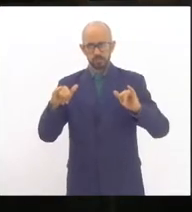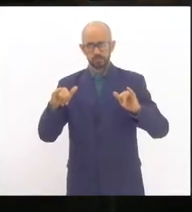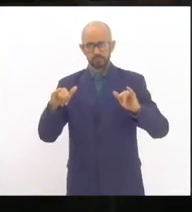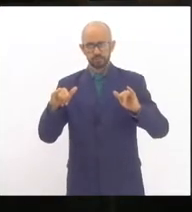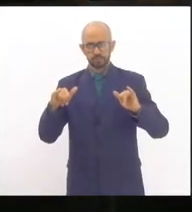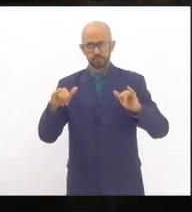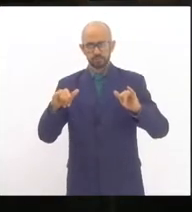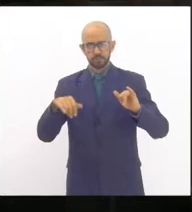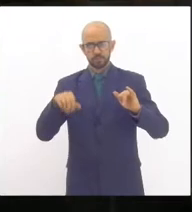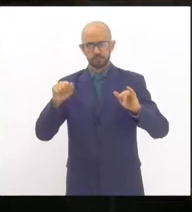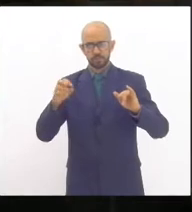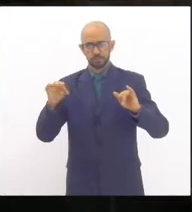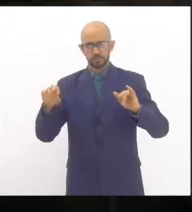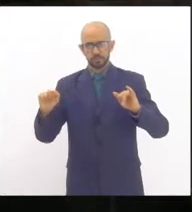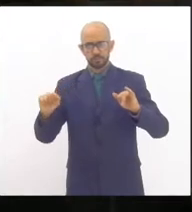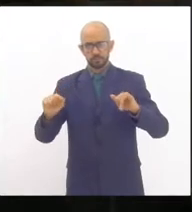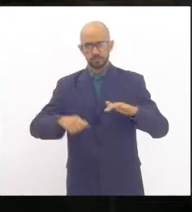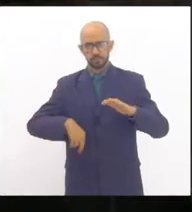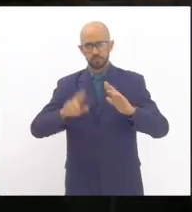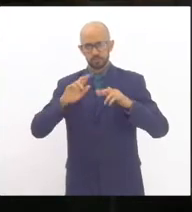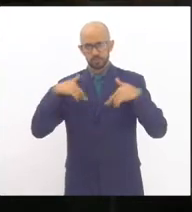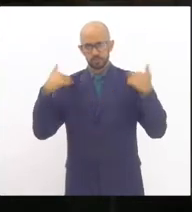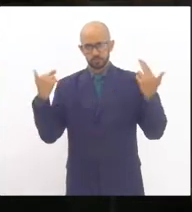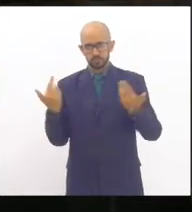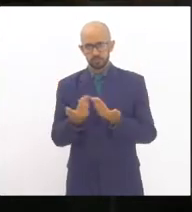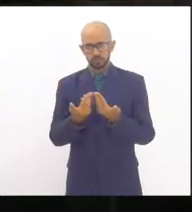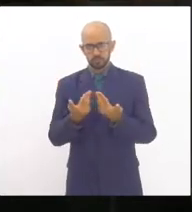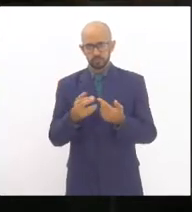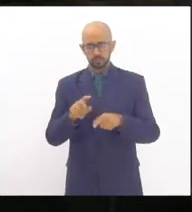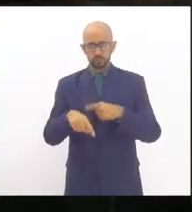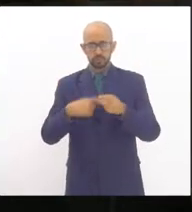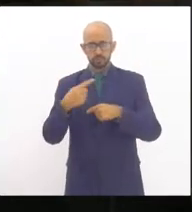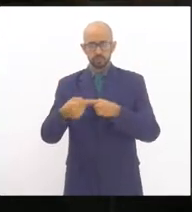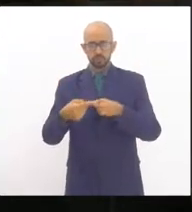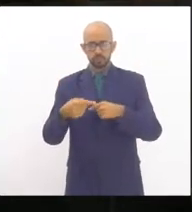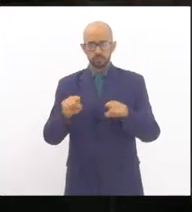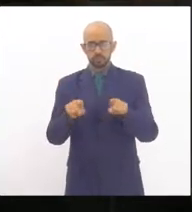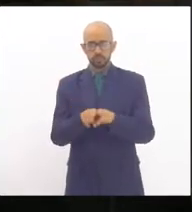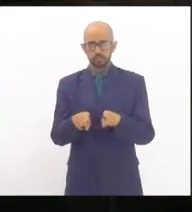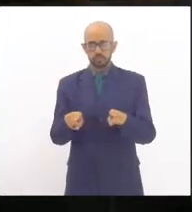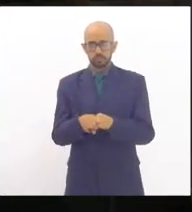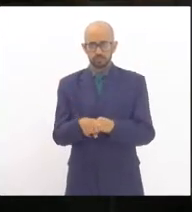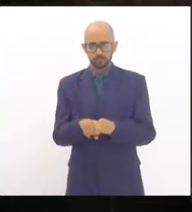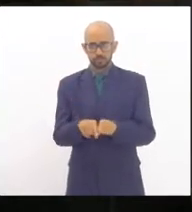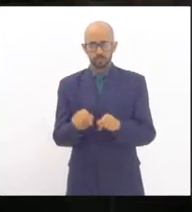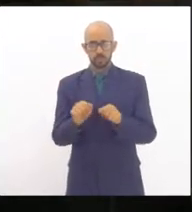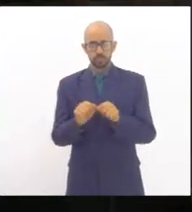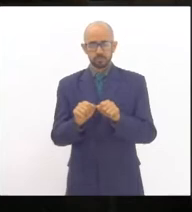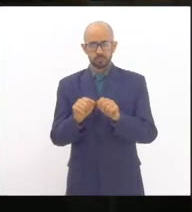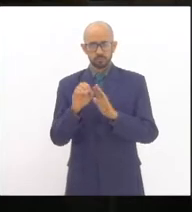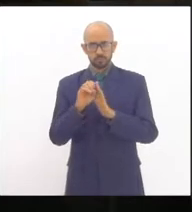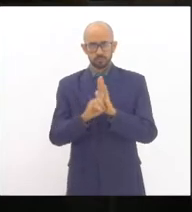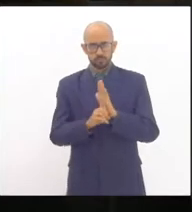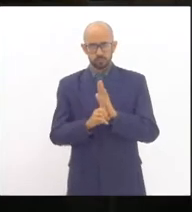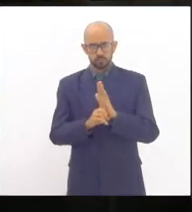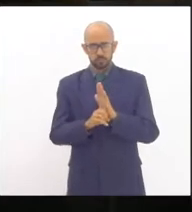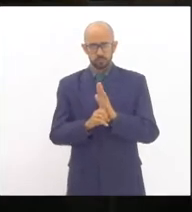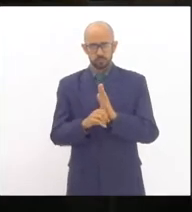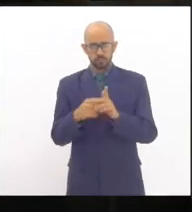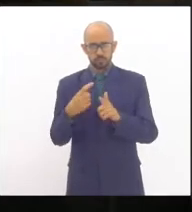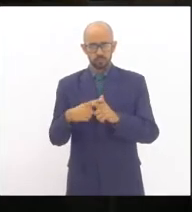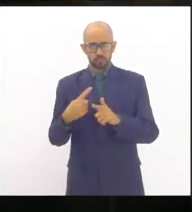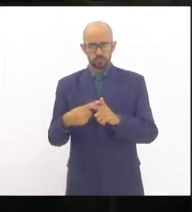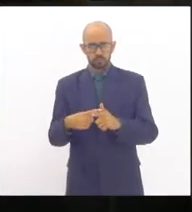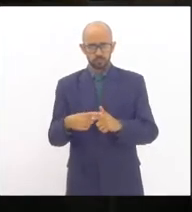a ata da reunião para em seguida sair o Ofício porque